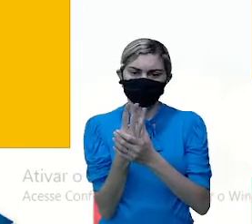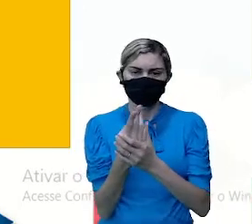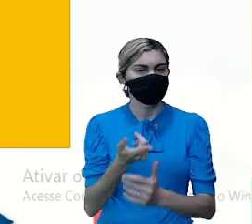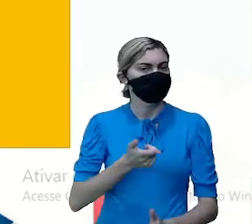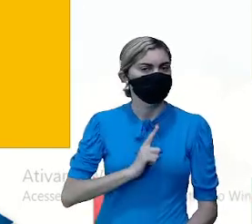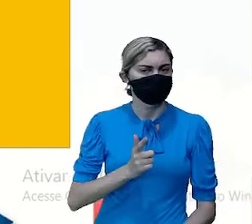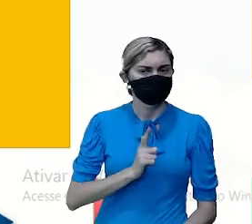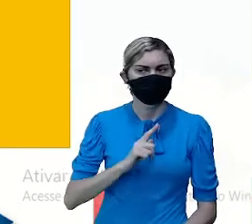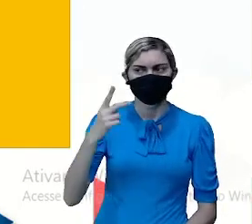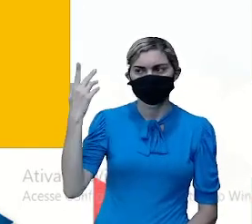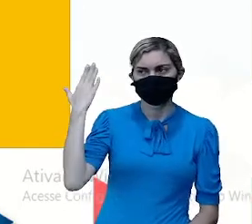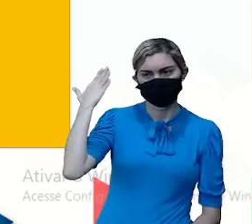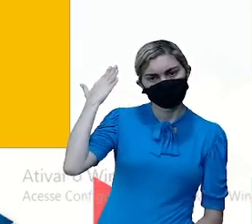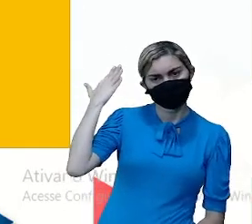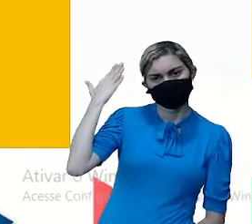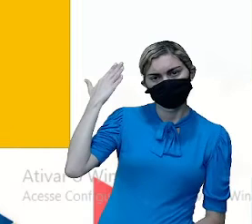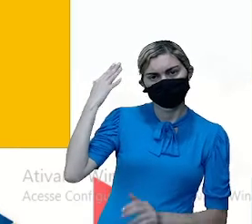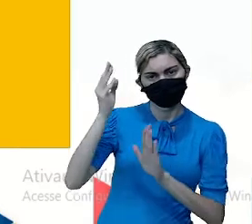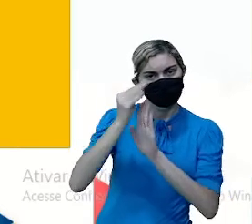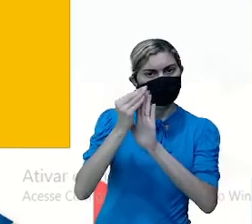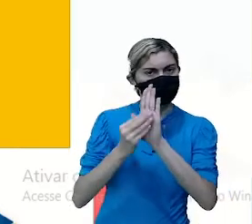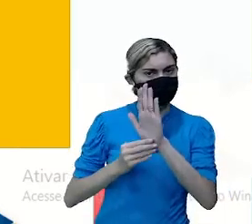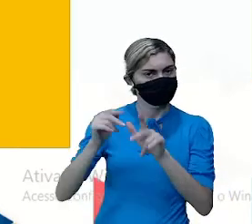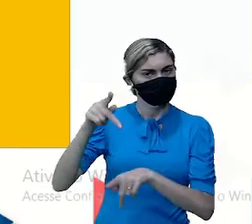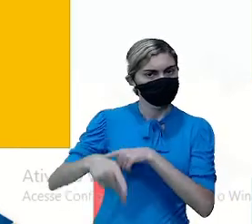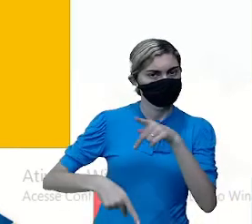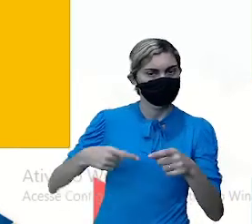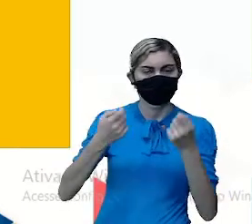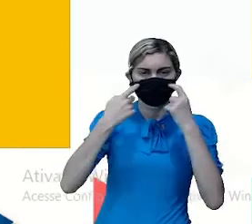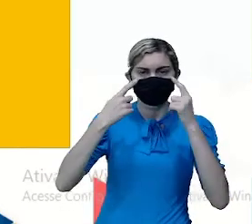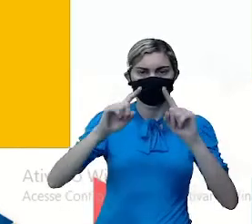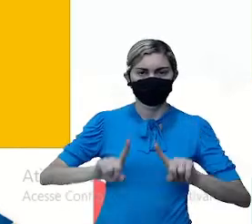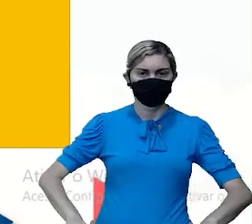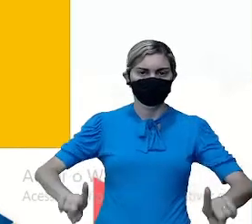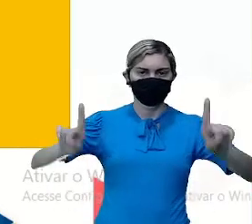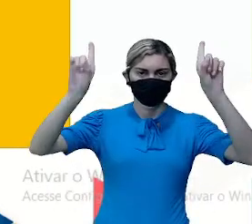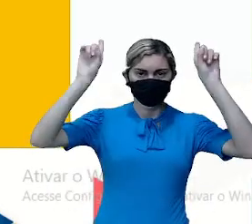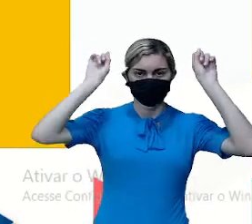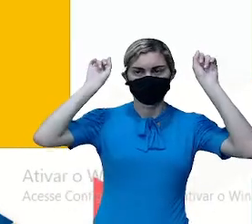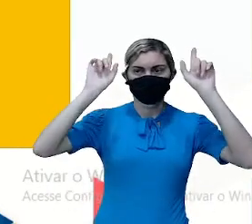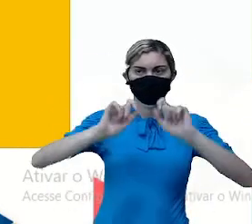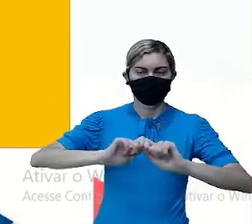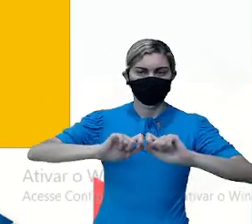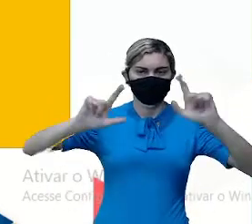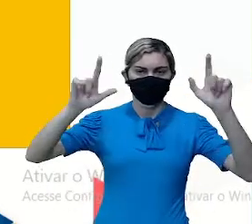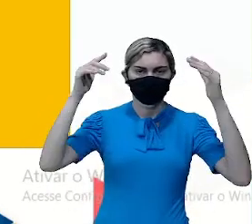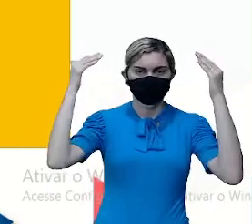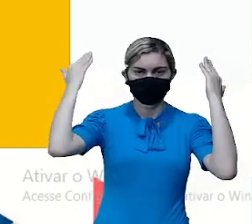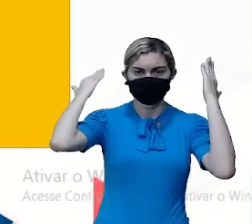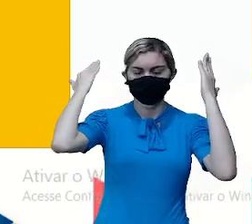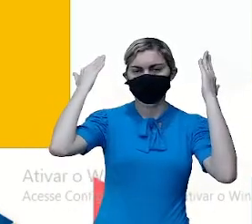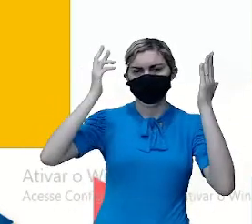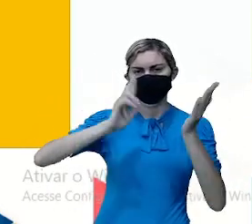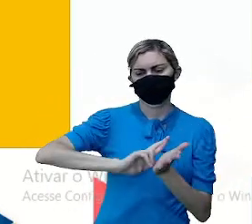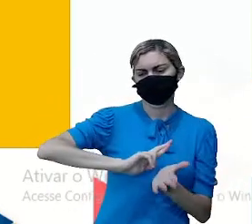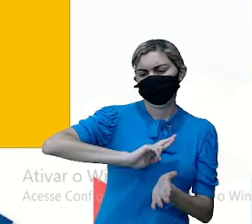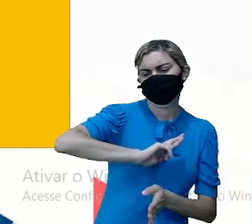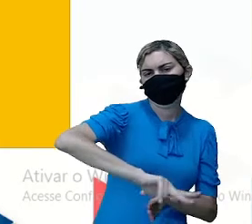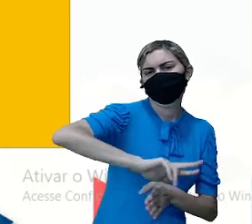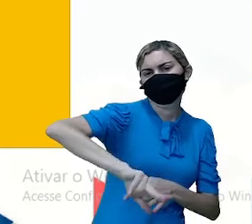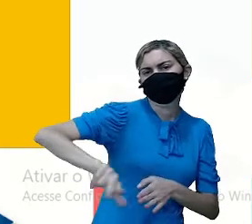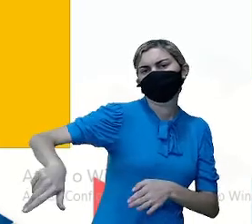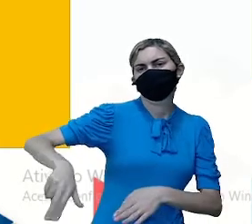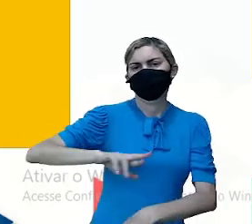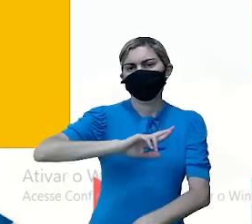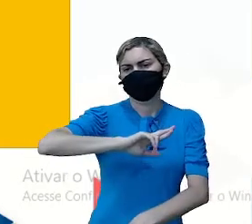temos esses povos indígenas. Olhem para a tela que nós temos aí, olha aí, as etnias dos